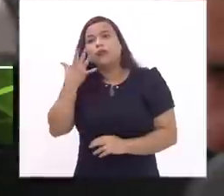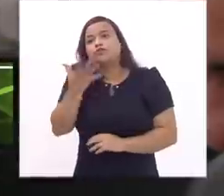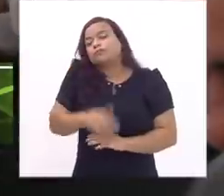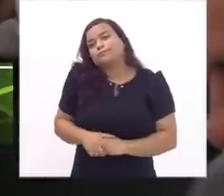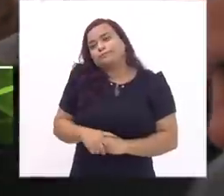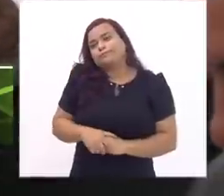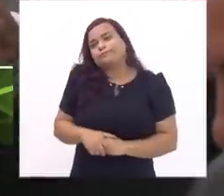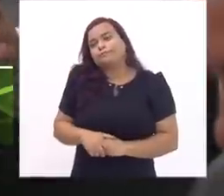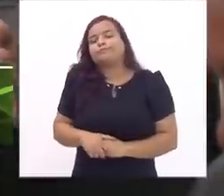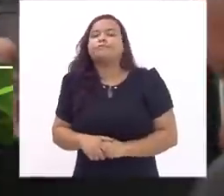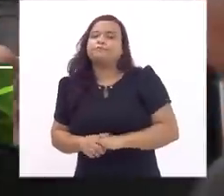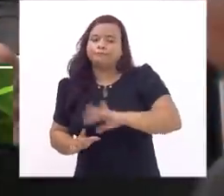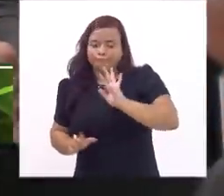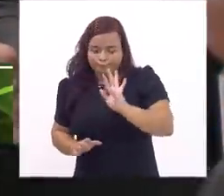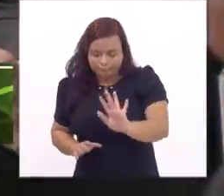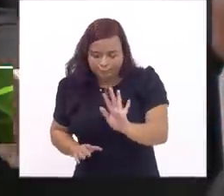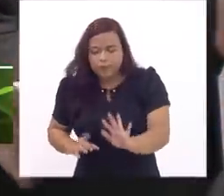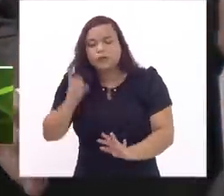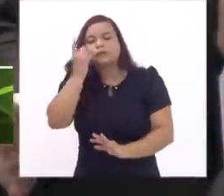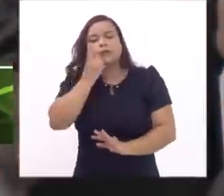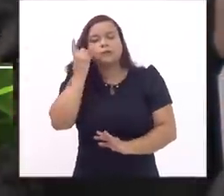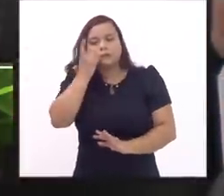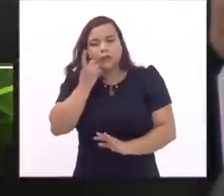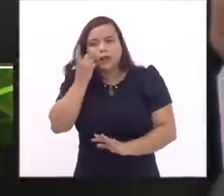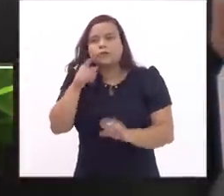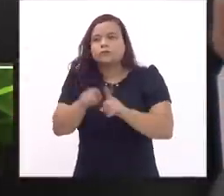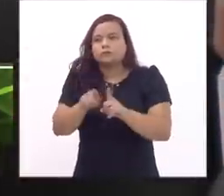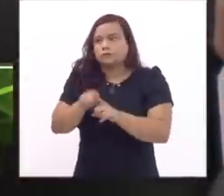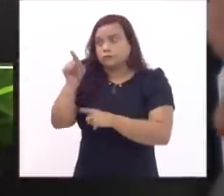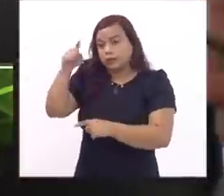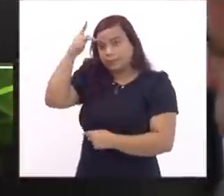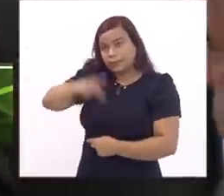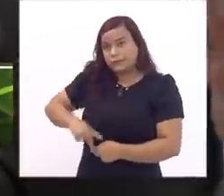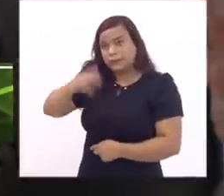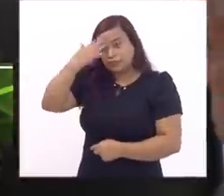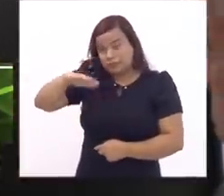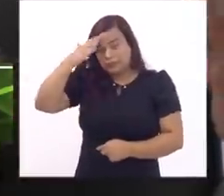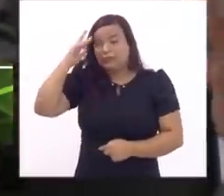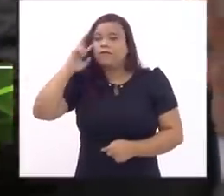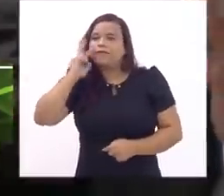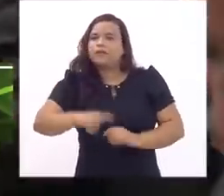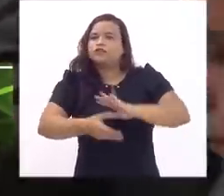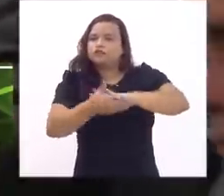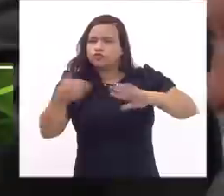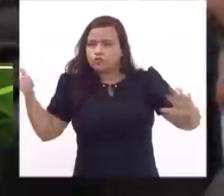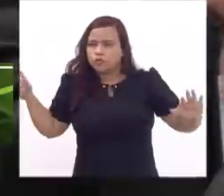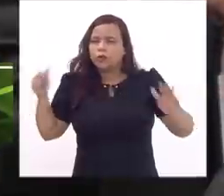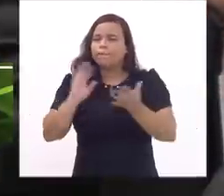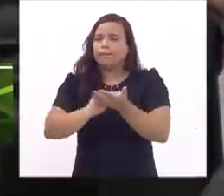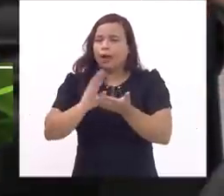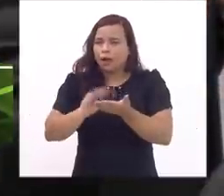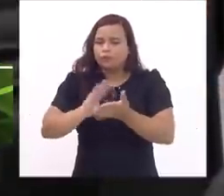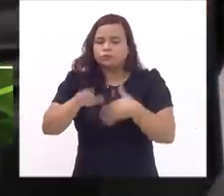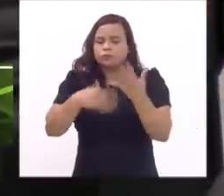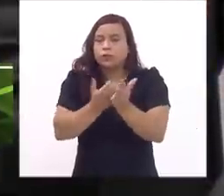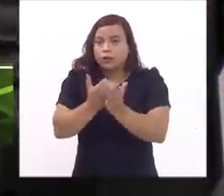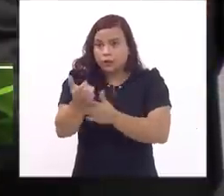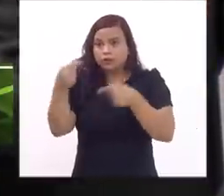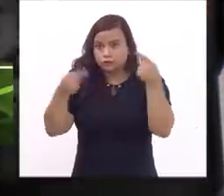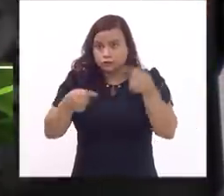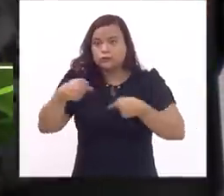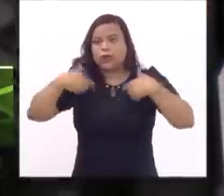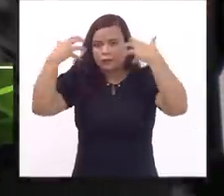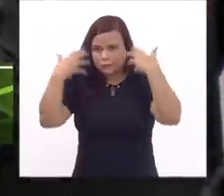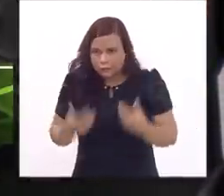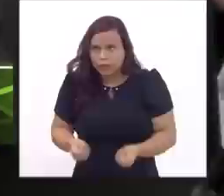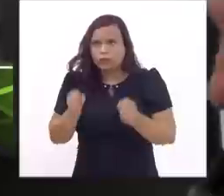Senhor deputado, nosso presidente, assim, entender que retira de pauta para iniciar uma discussão, eu aceito a discussão.